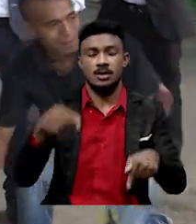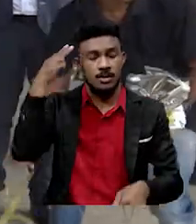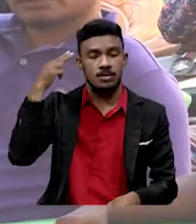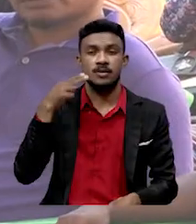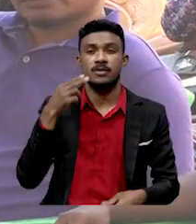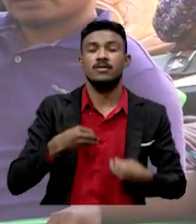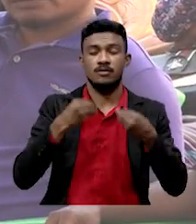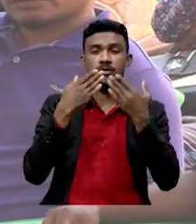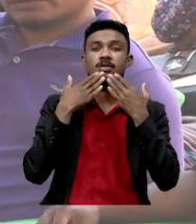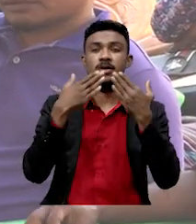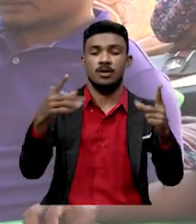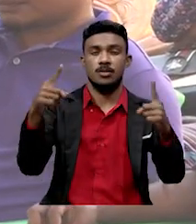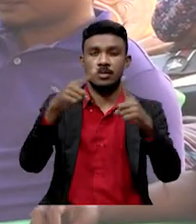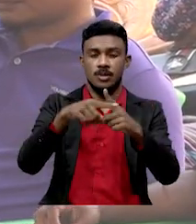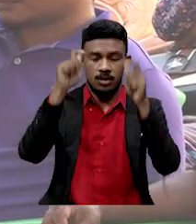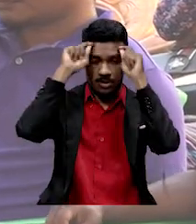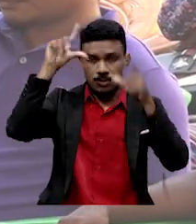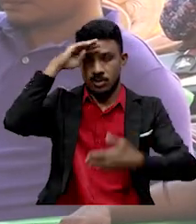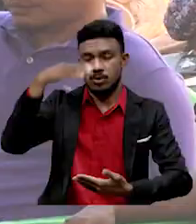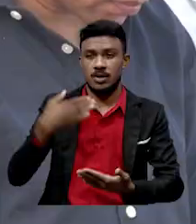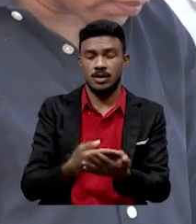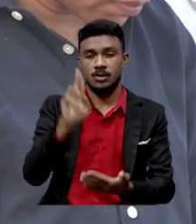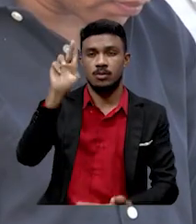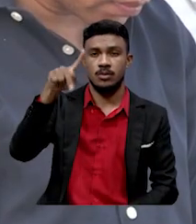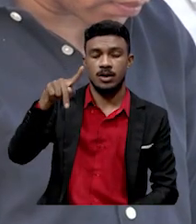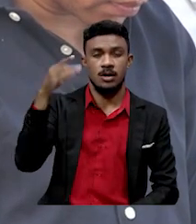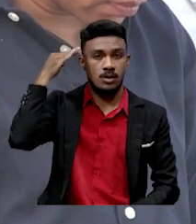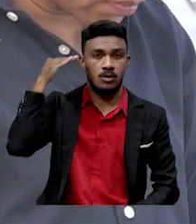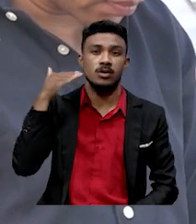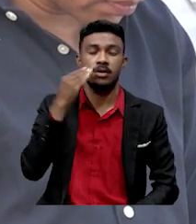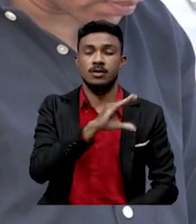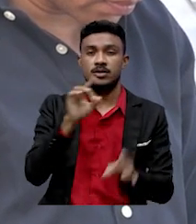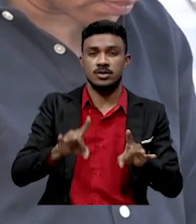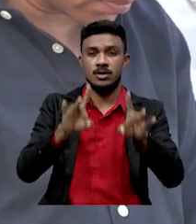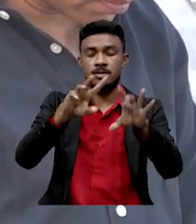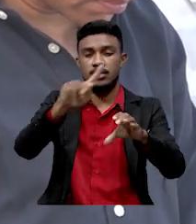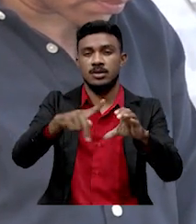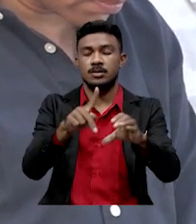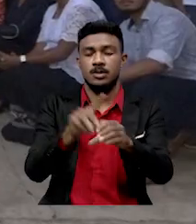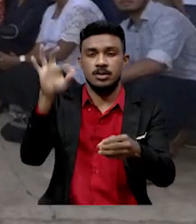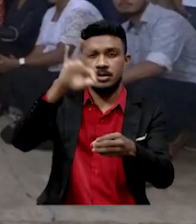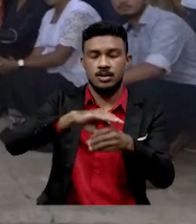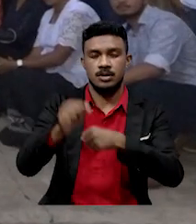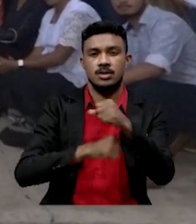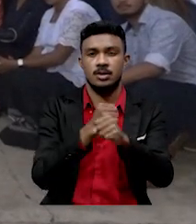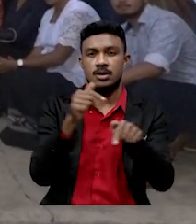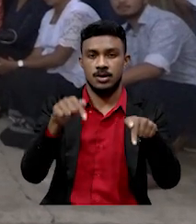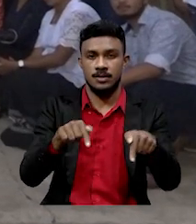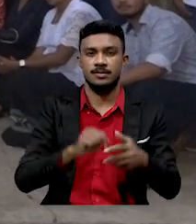Timuruang neve serviço em Inglaterra, Coreia e Austrália, na participação e eleição presidencial Tinanem.